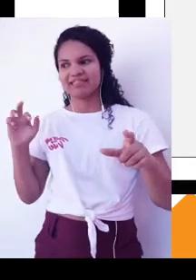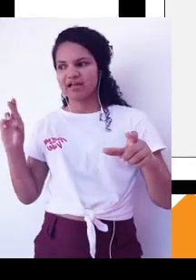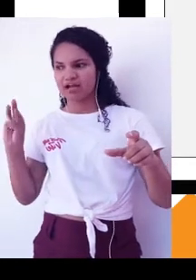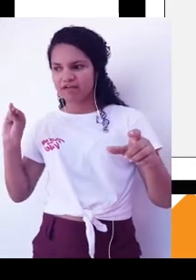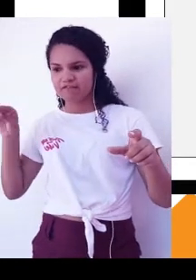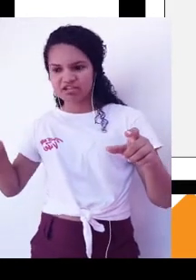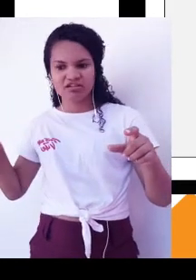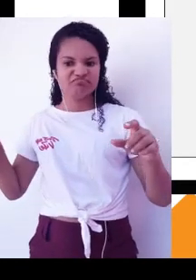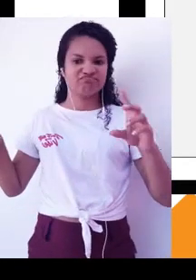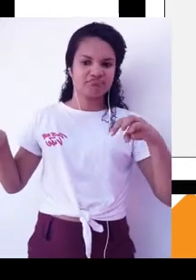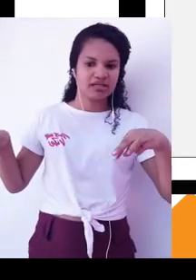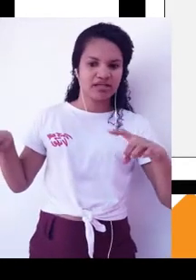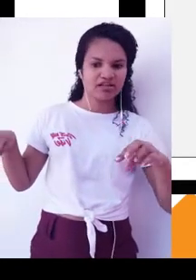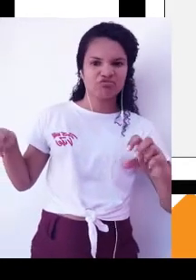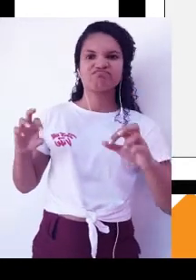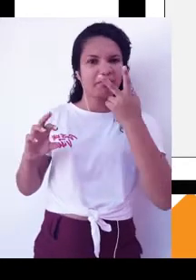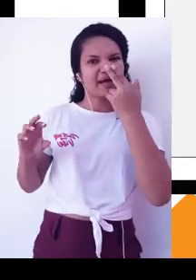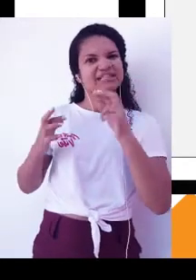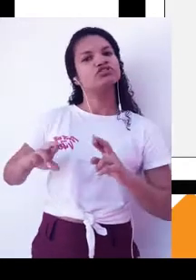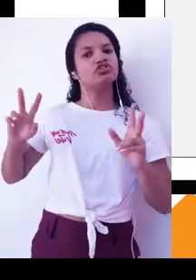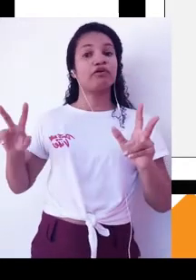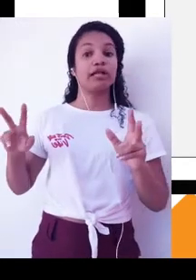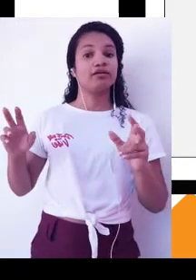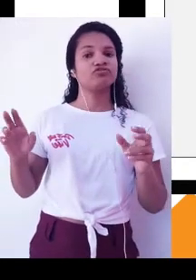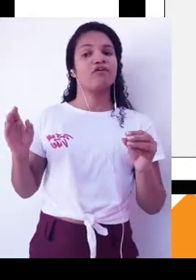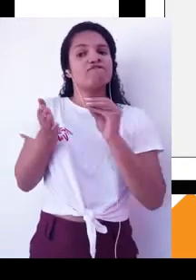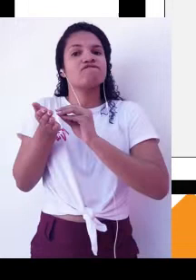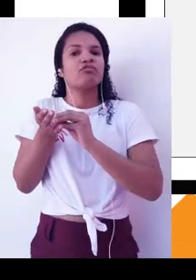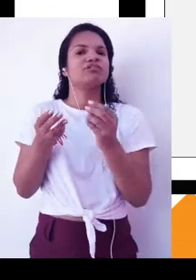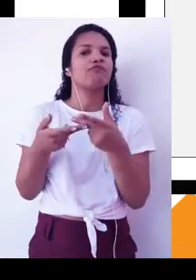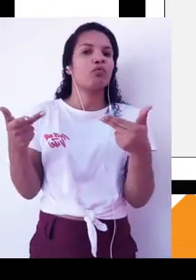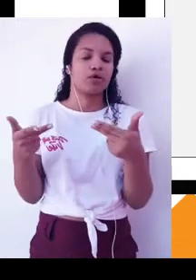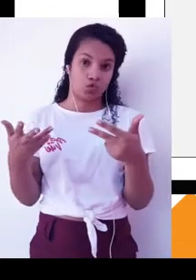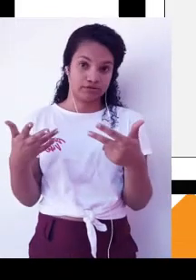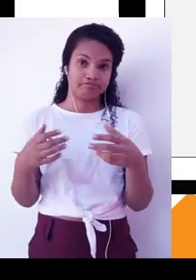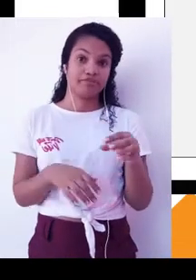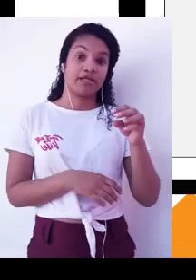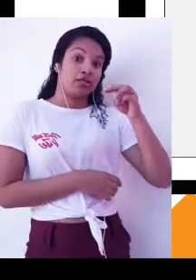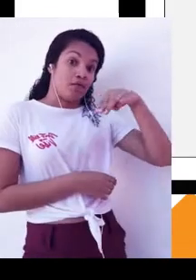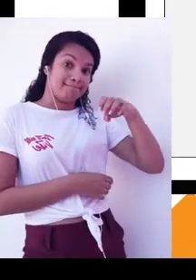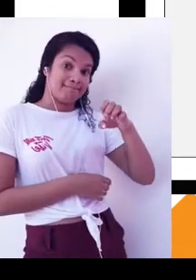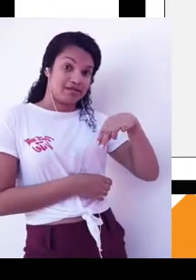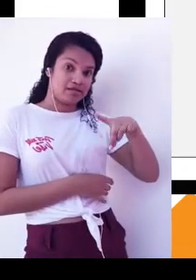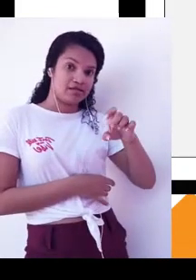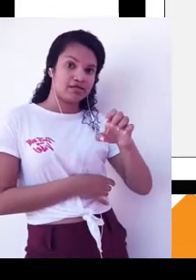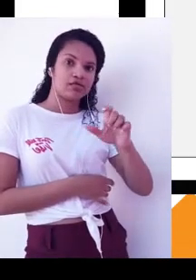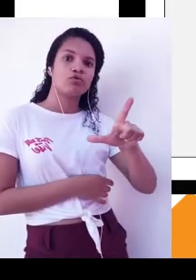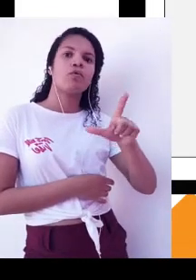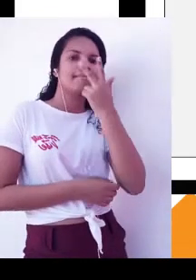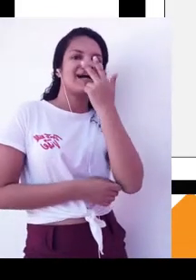hereditários e o darwinismo. O modelo mendeliano era interpretado como um modelo para a